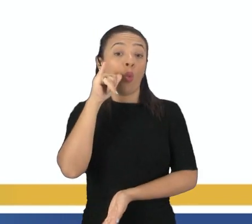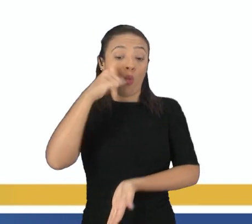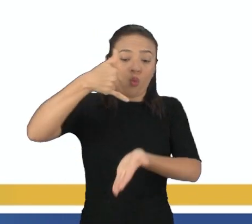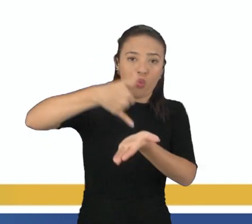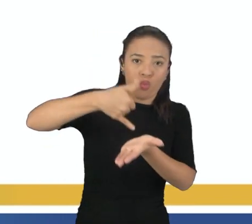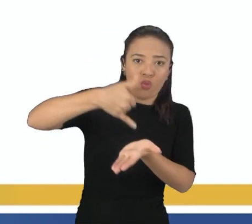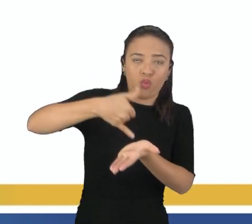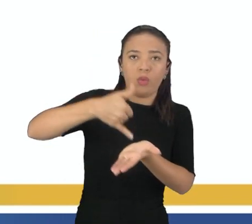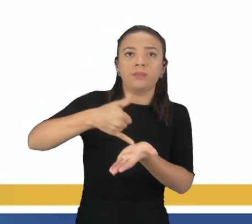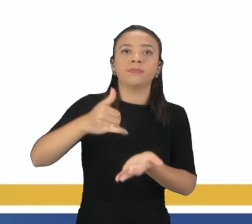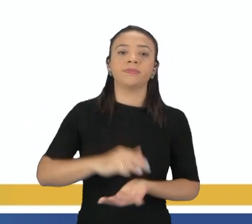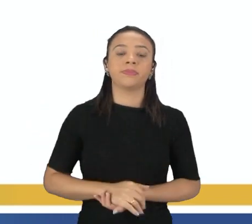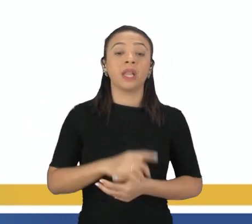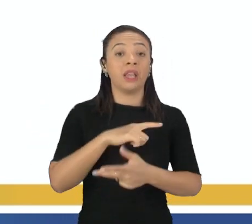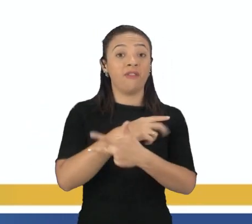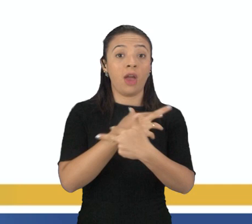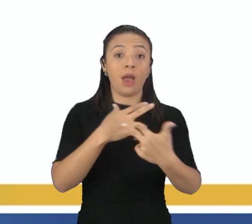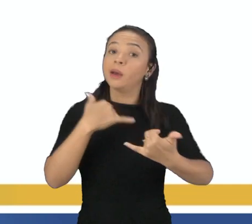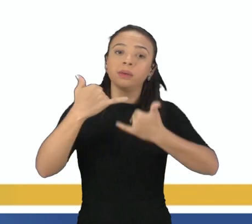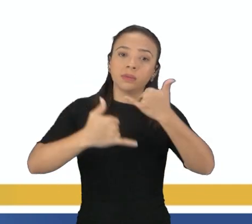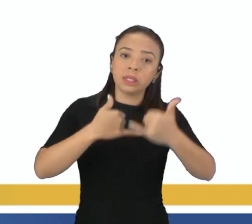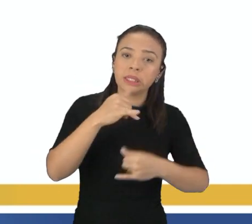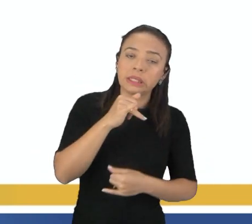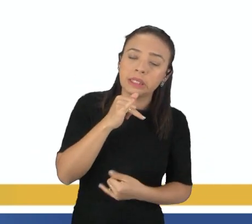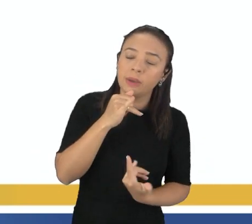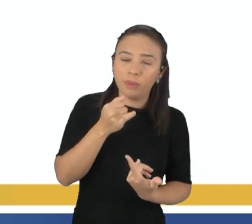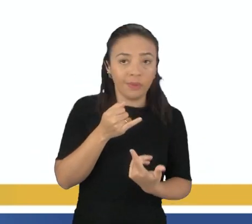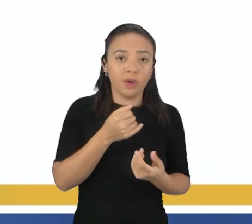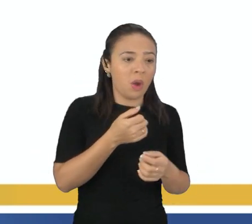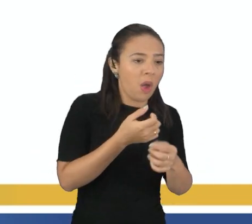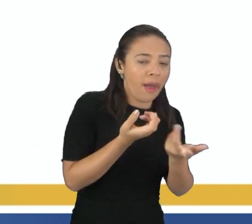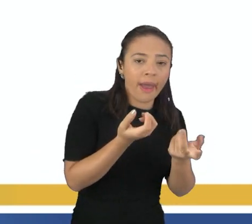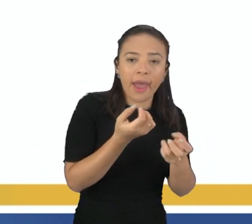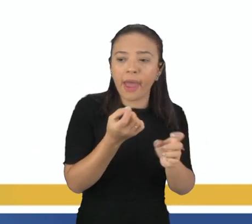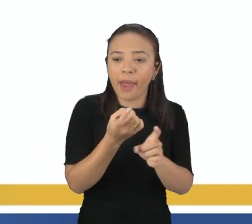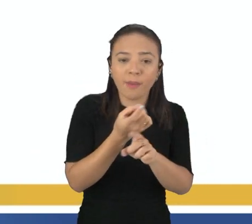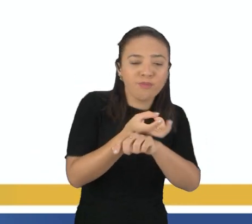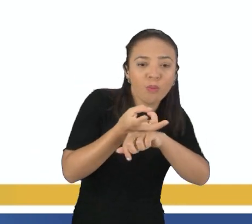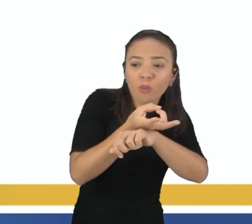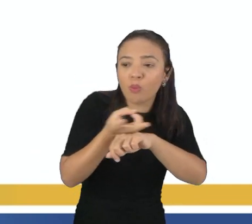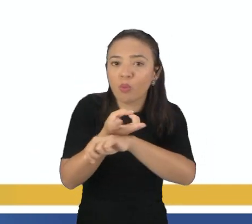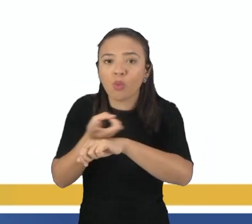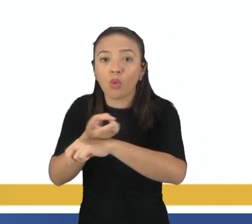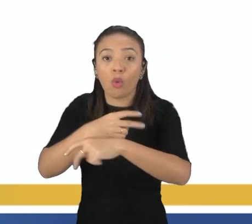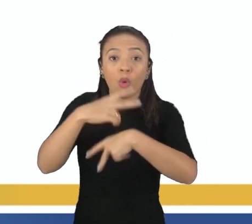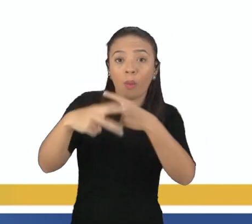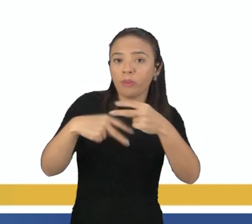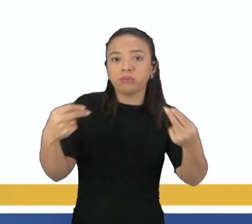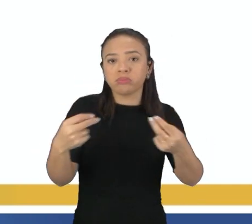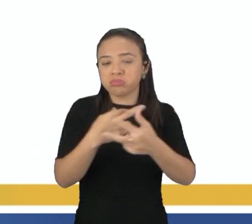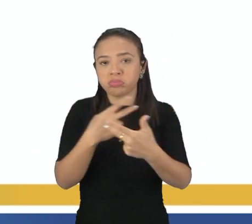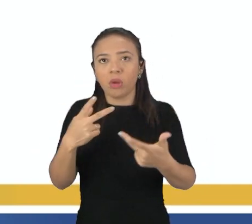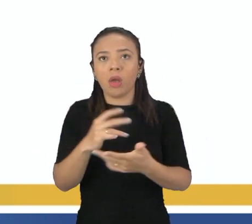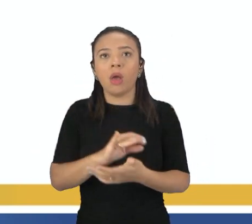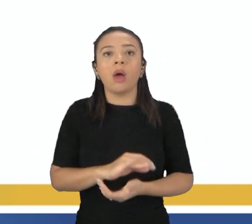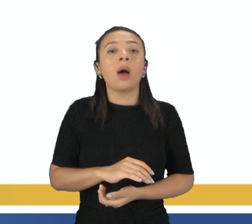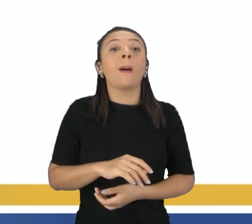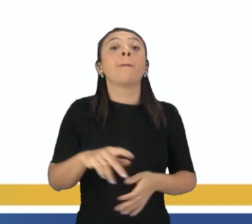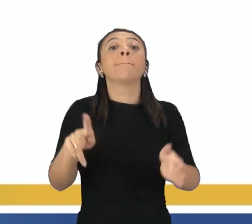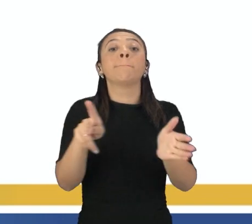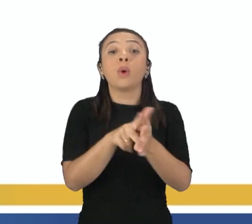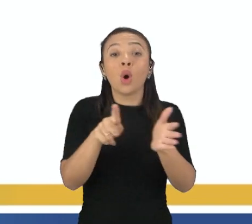né? Algumas das brincadeiras, como o jogo de caça ao tesouro, pegador, cavalo de pau, são brincadeiras